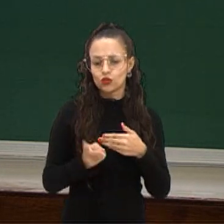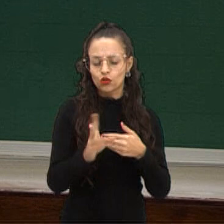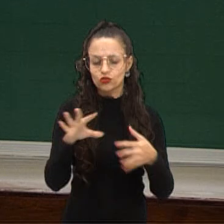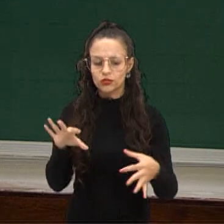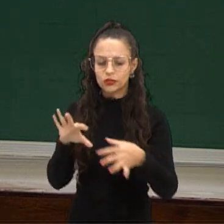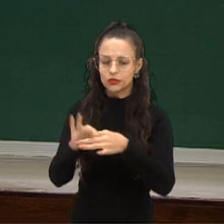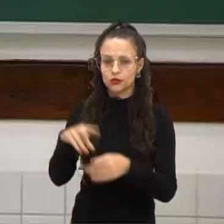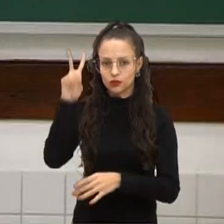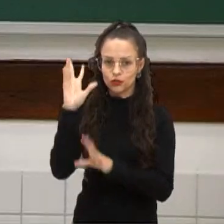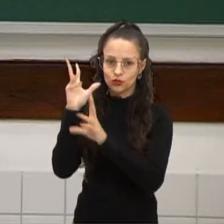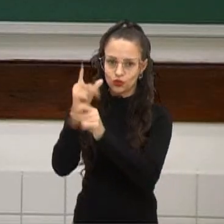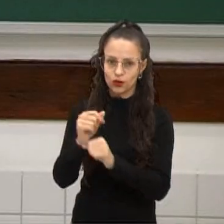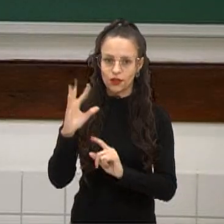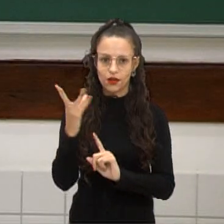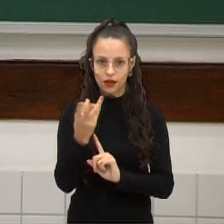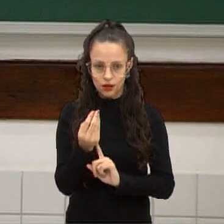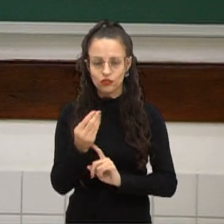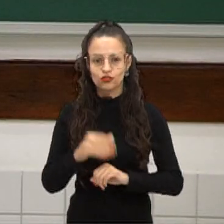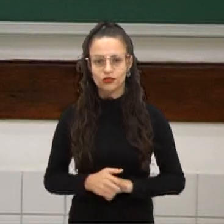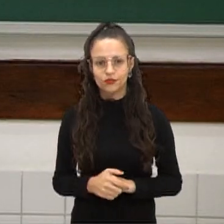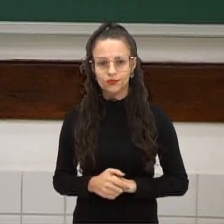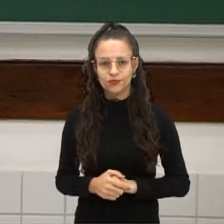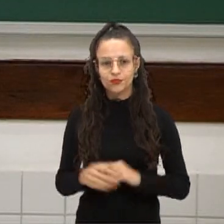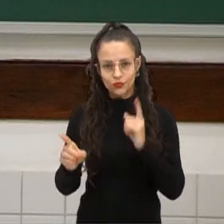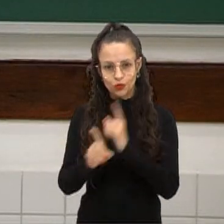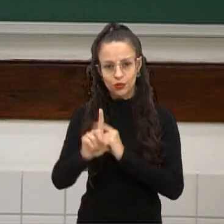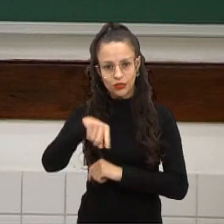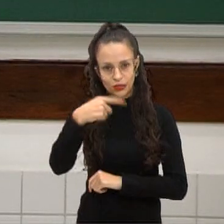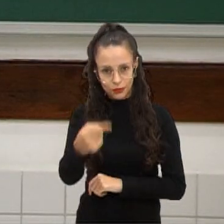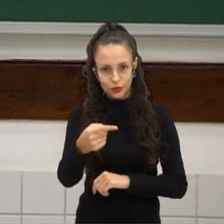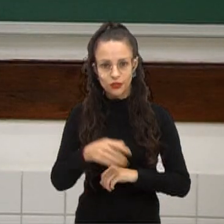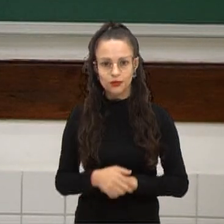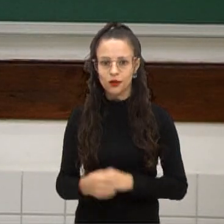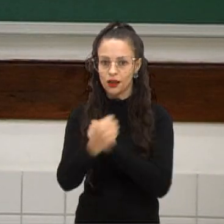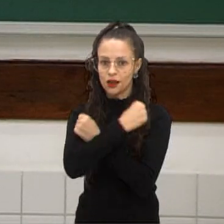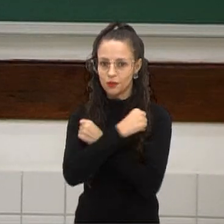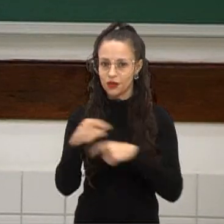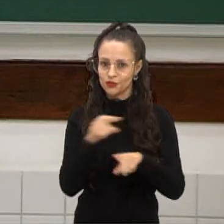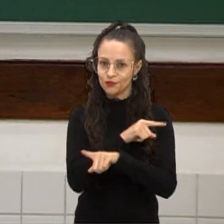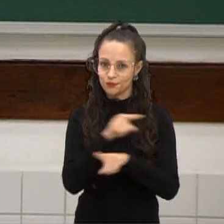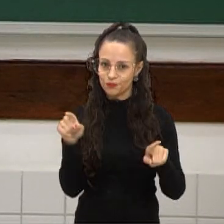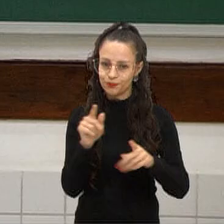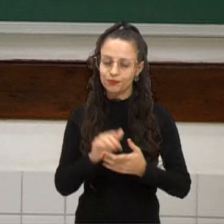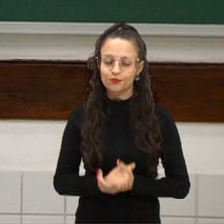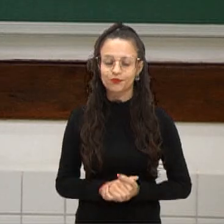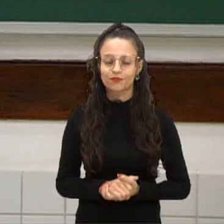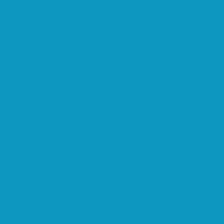seguiu na história da arte. A gente se vê na próxima, se Deus quiser. Aquele abraço para todo mundo.